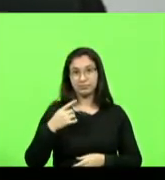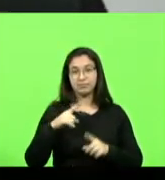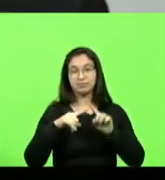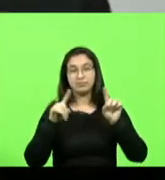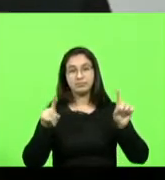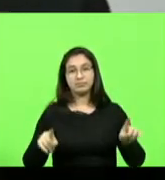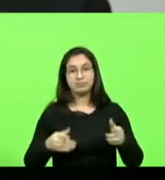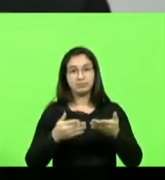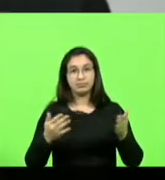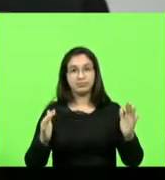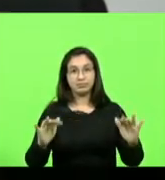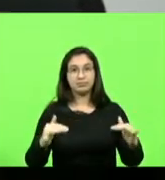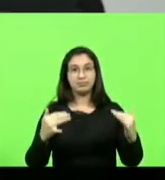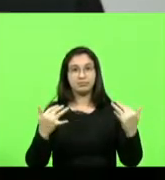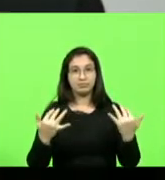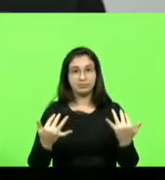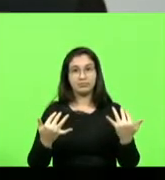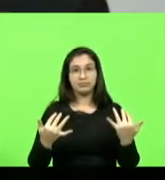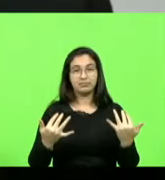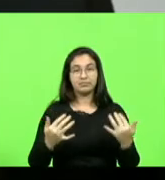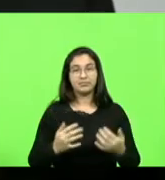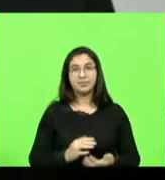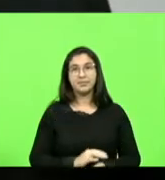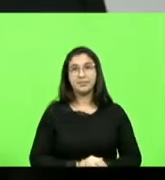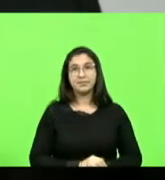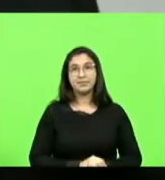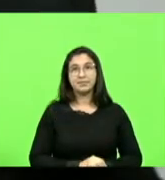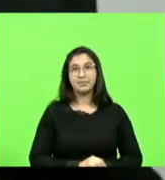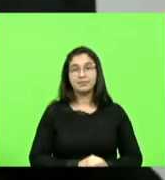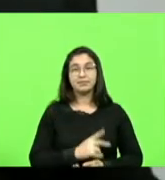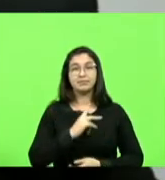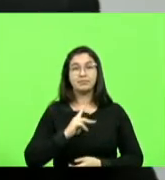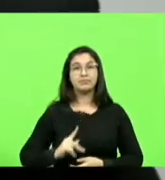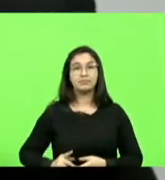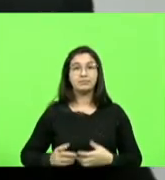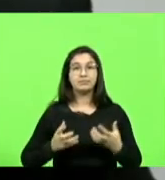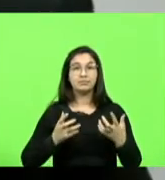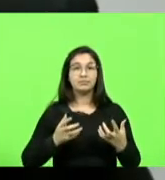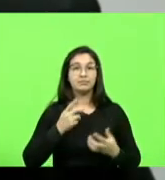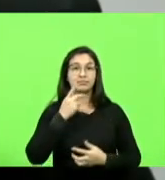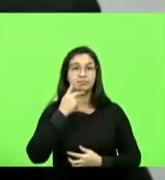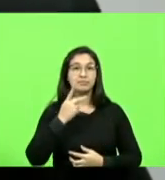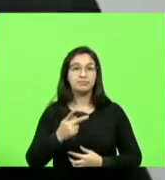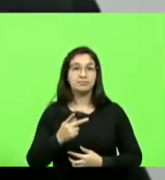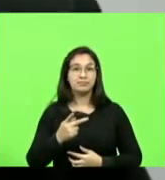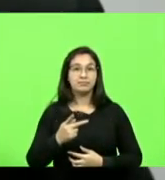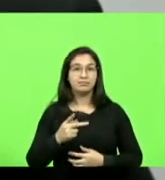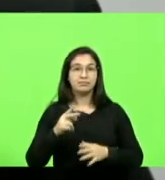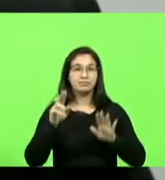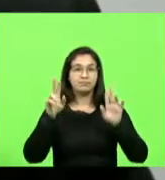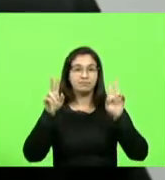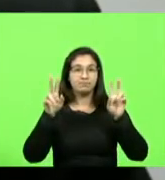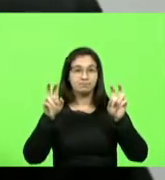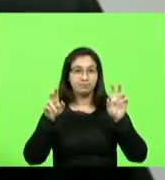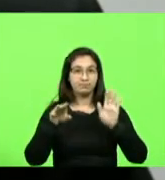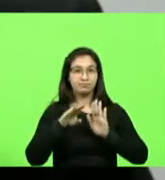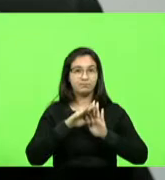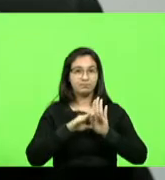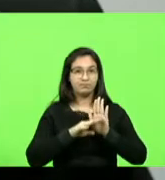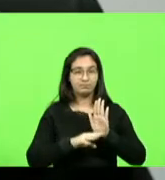assiste nos canais respectivos. Senhor presidente, o que eu quero tratar, algumas pautas, uma delas,